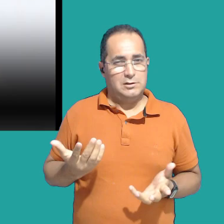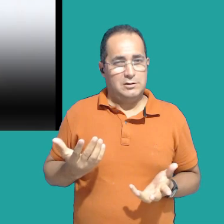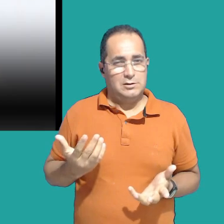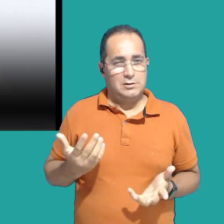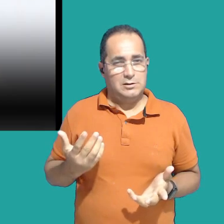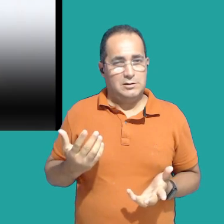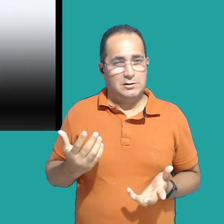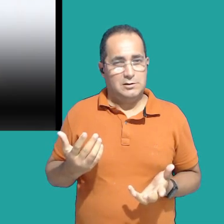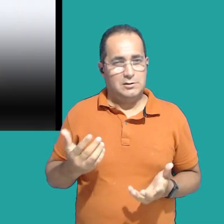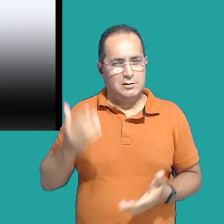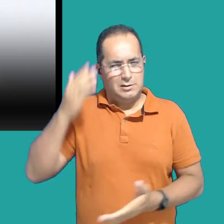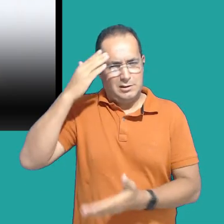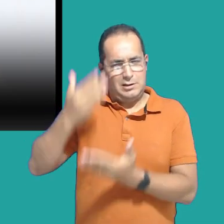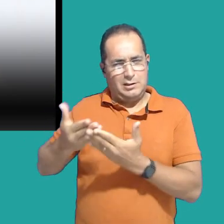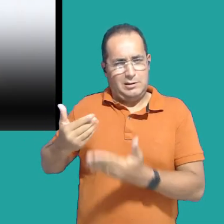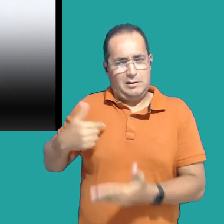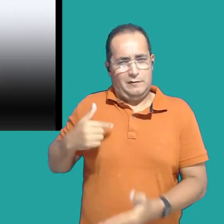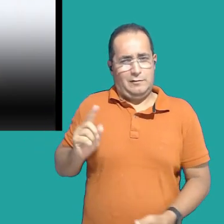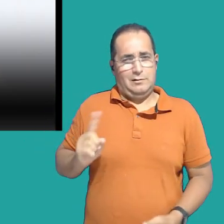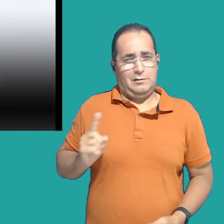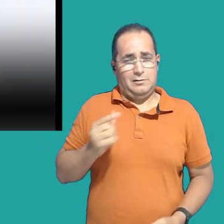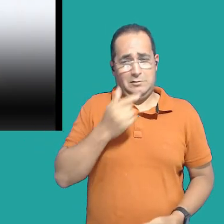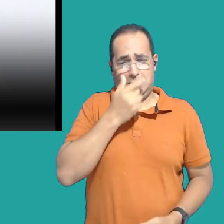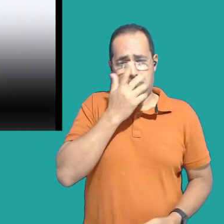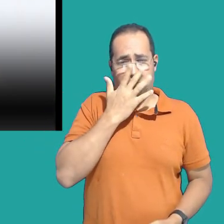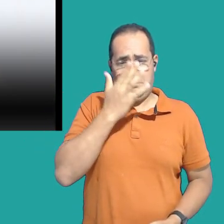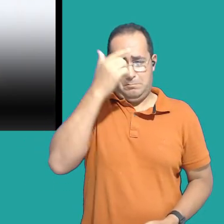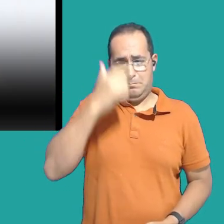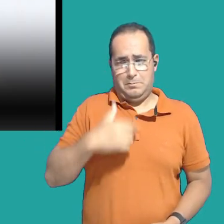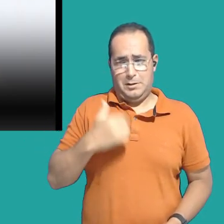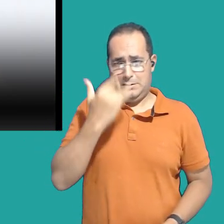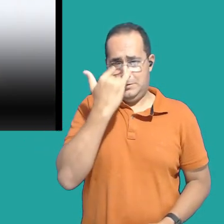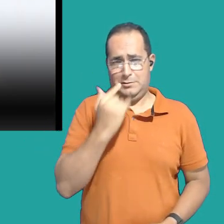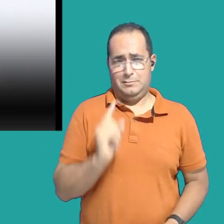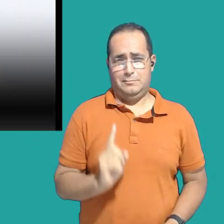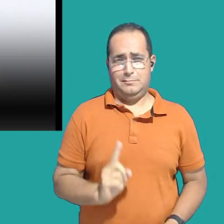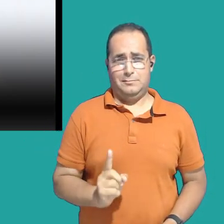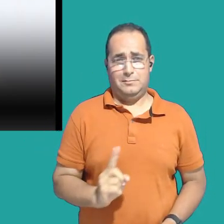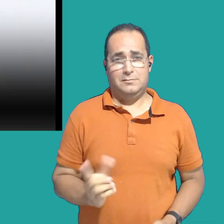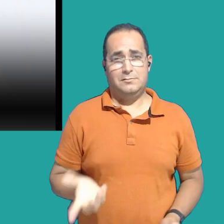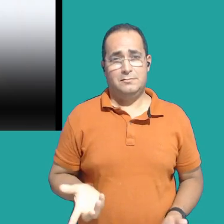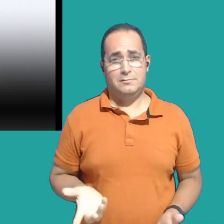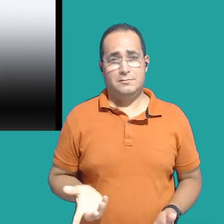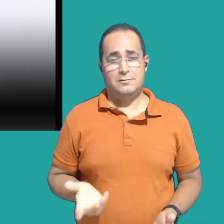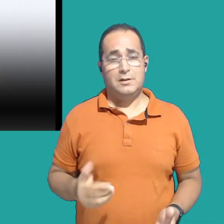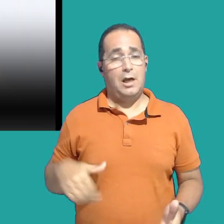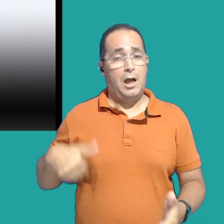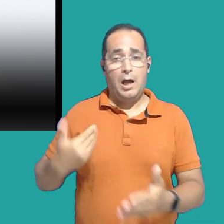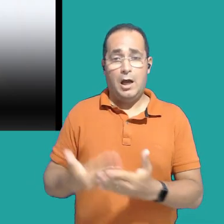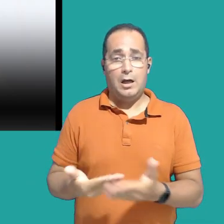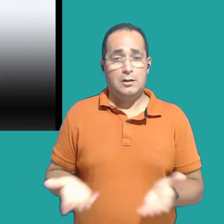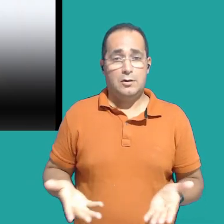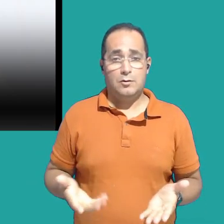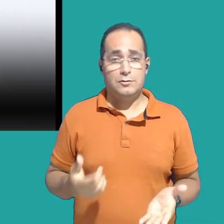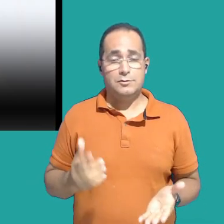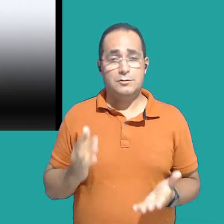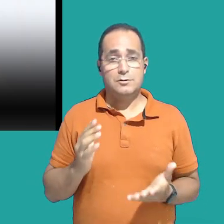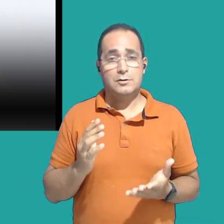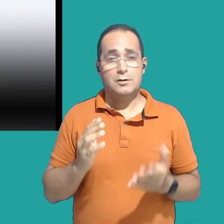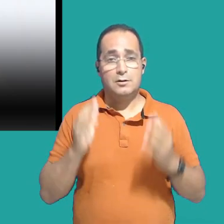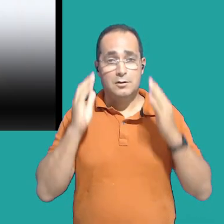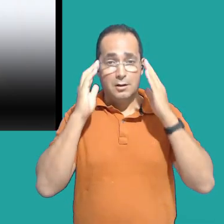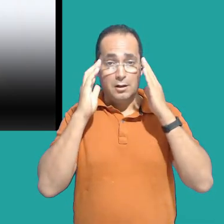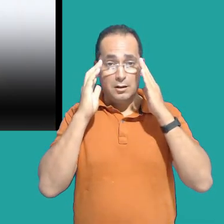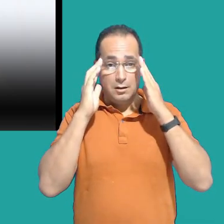perceber, ninguém vai acreditar, porque aparentemente eu não pareço ser uma pessoa cega. Então, até hoje